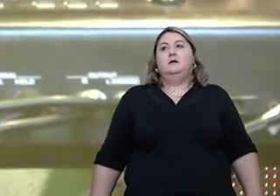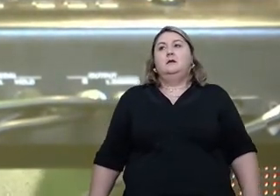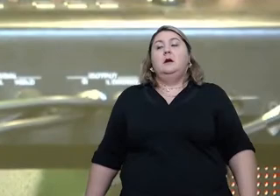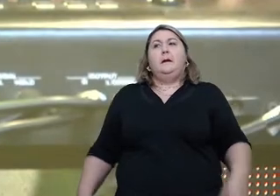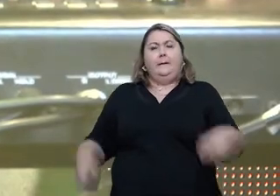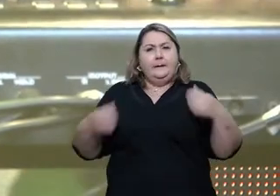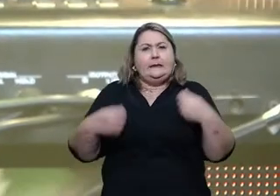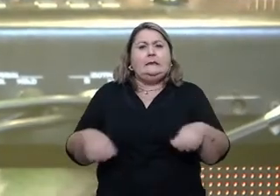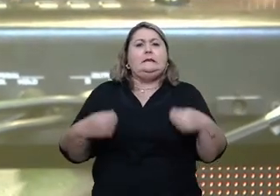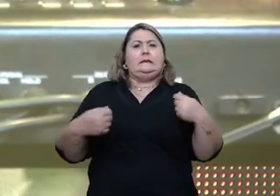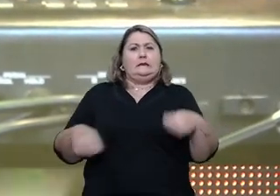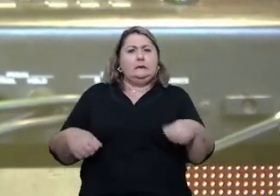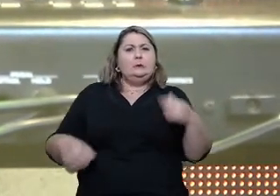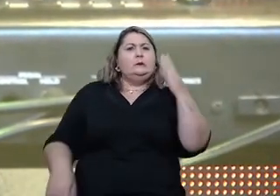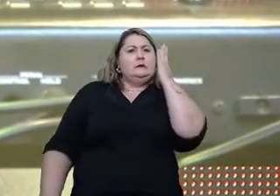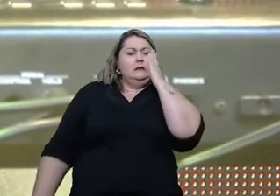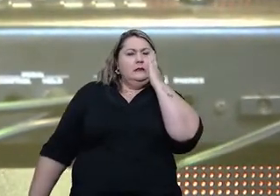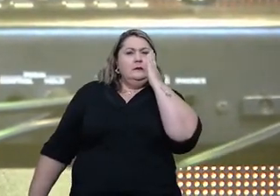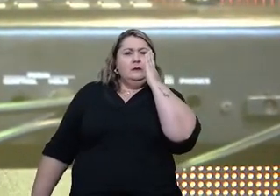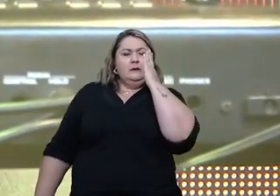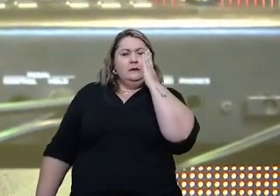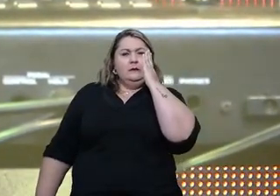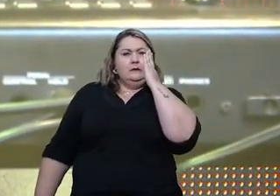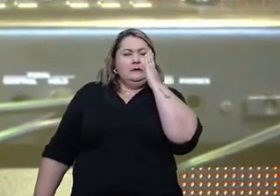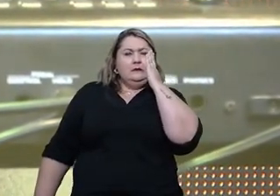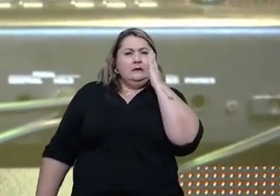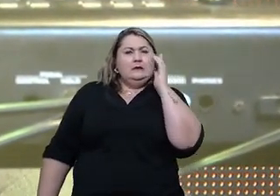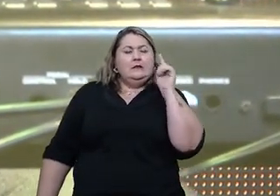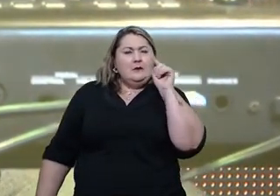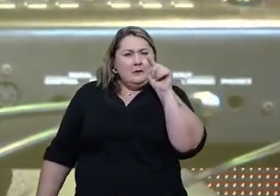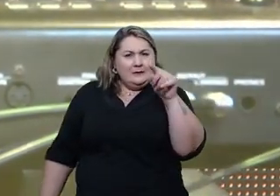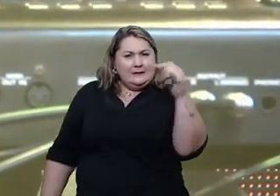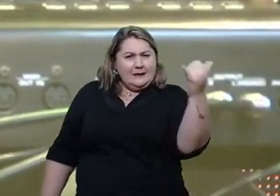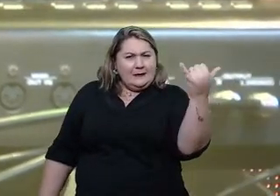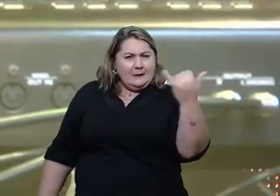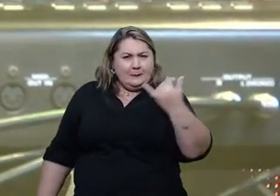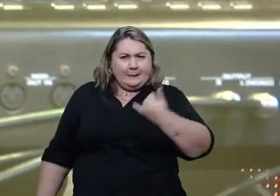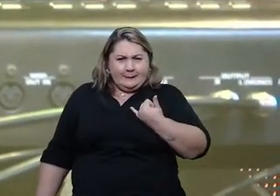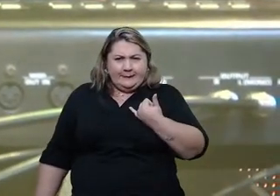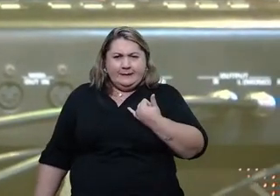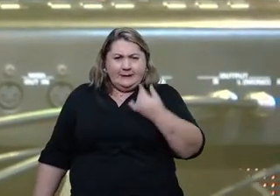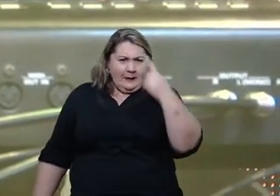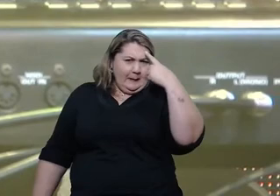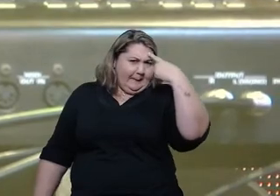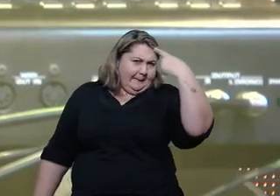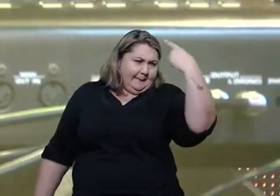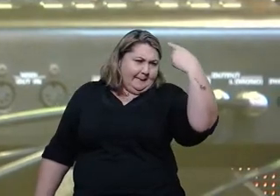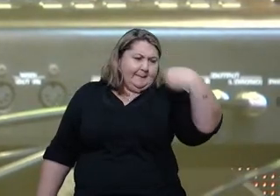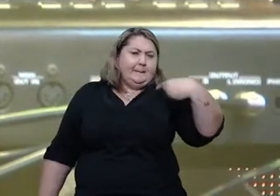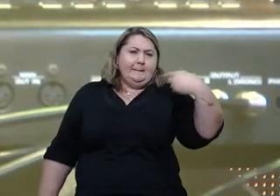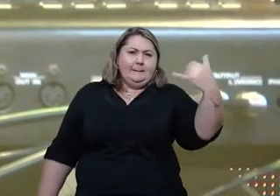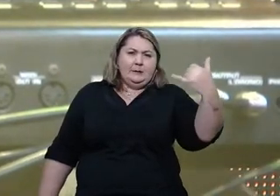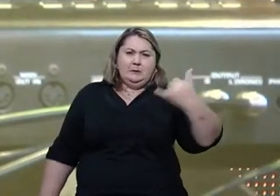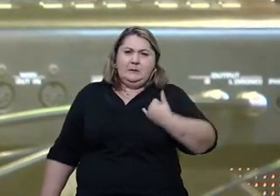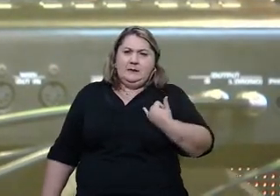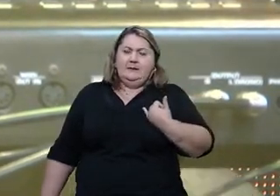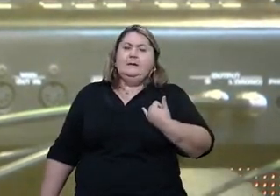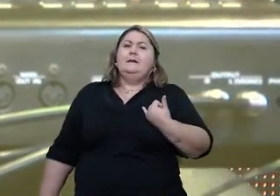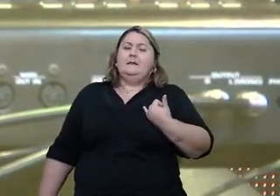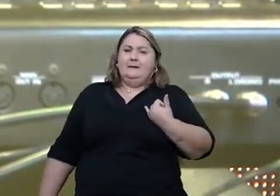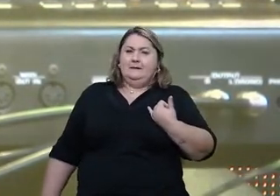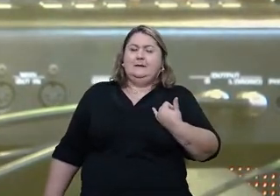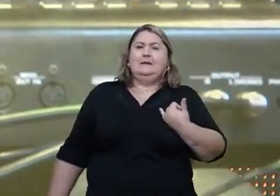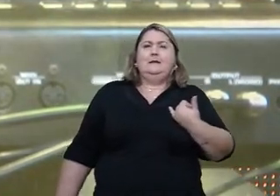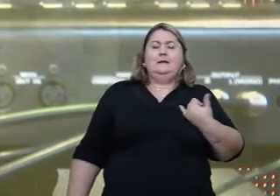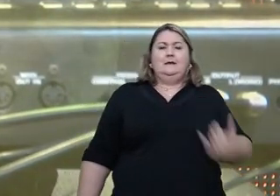Eu preciso saber se foi mesmo você que